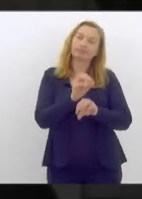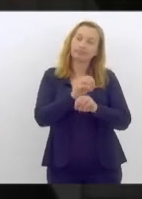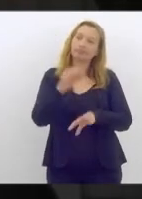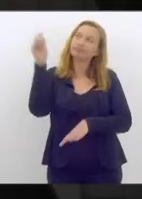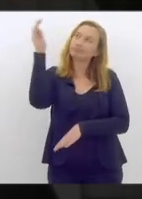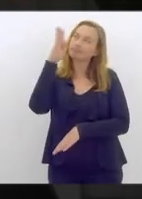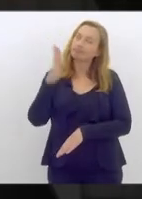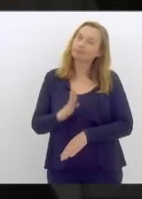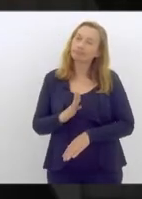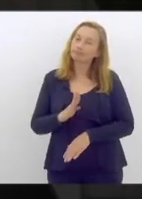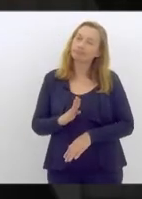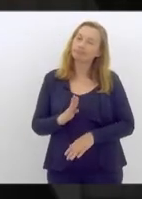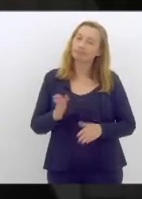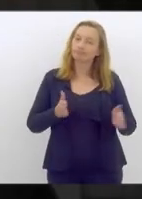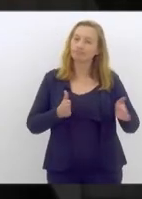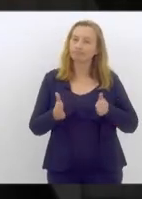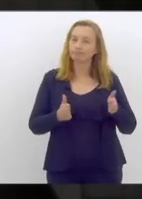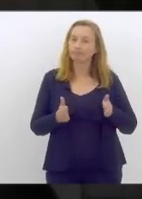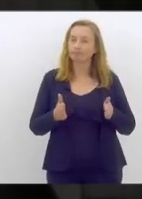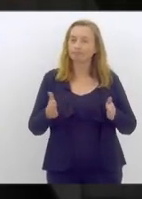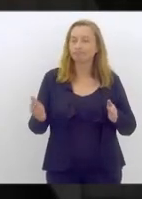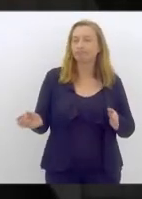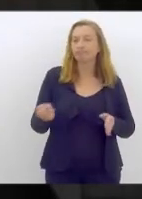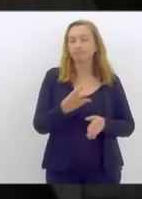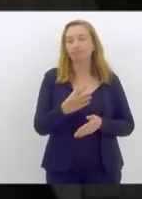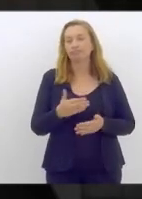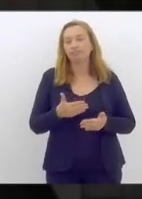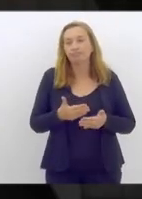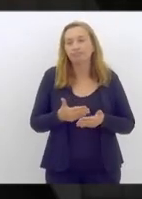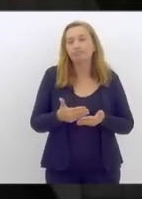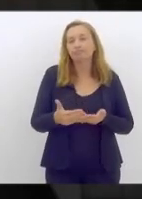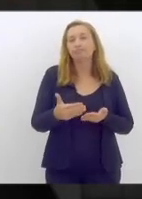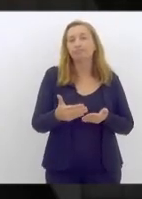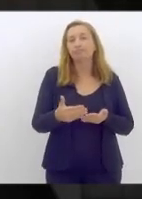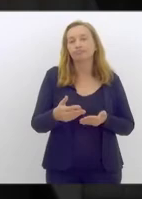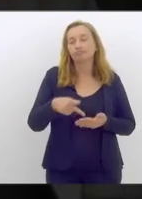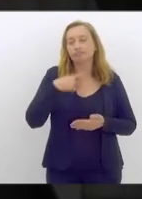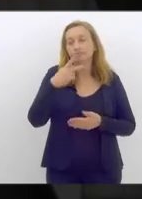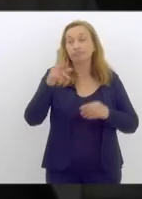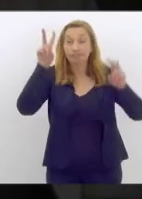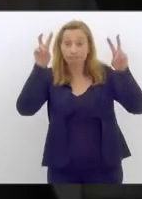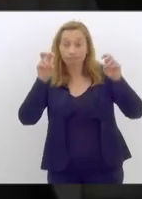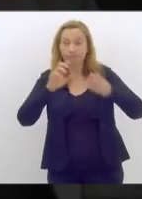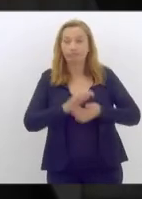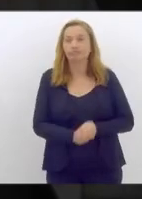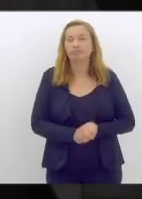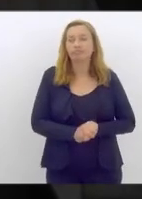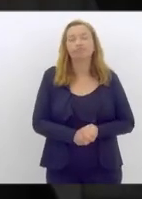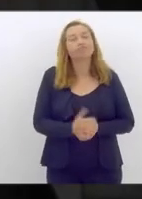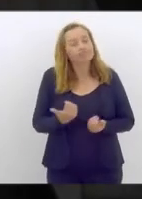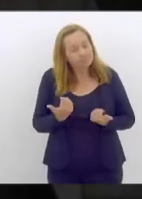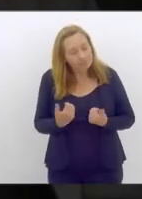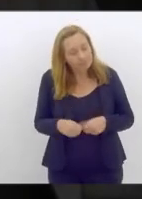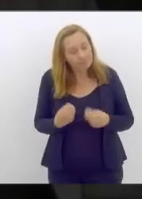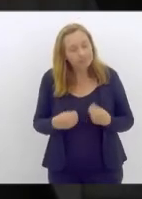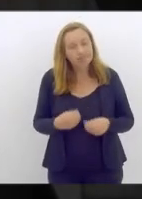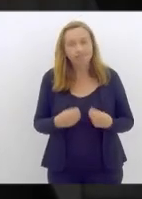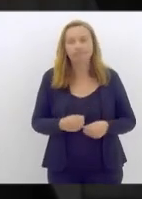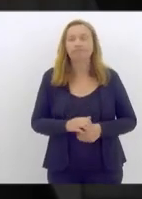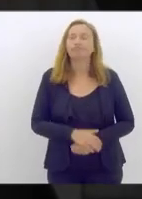no próximo período e acho que para começar a falar sobre isso é preciso